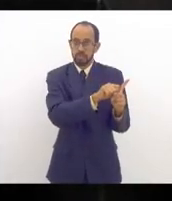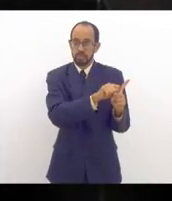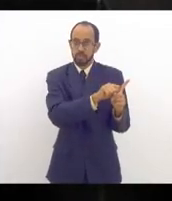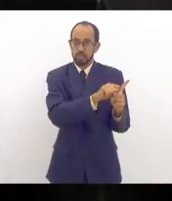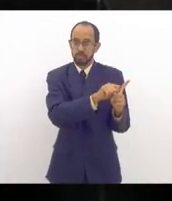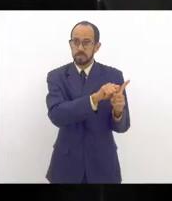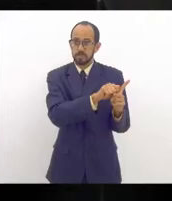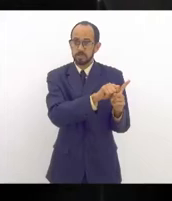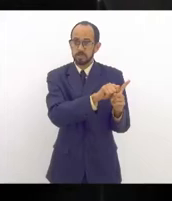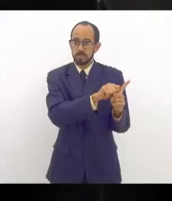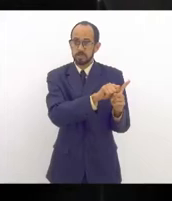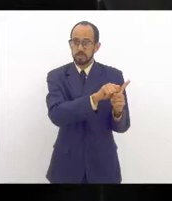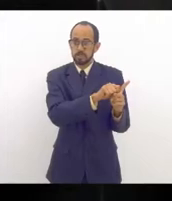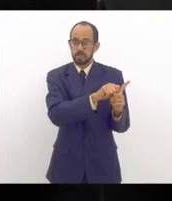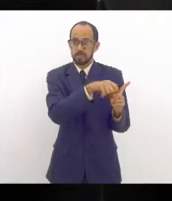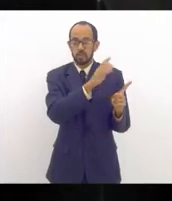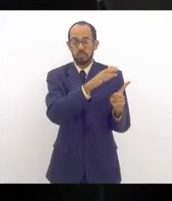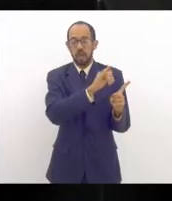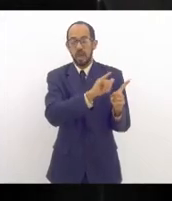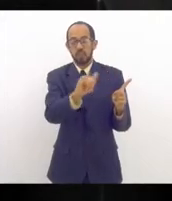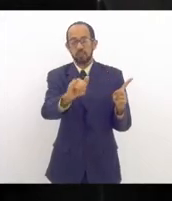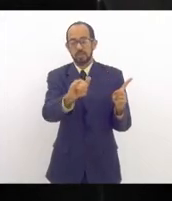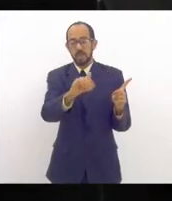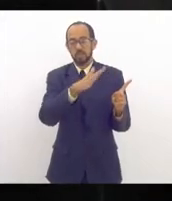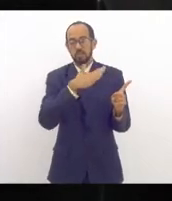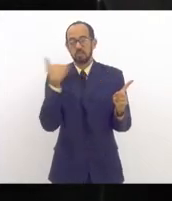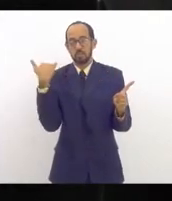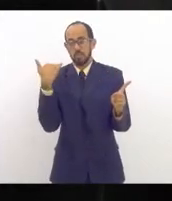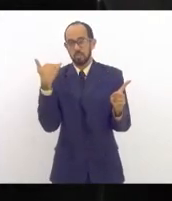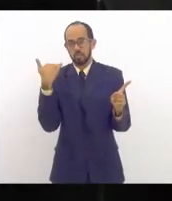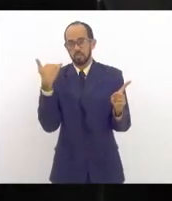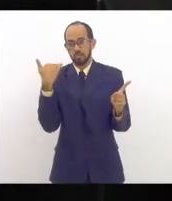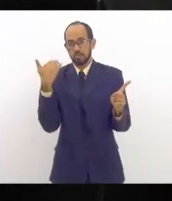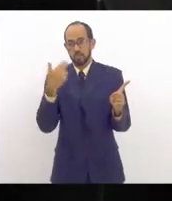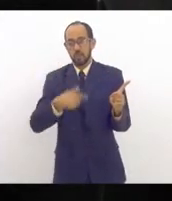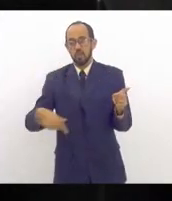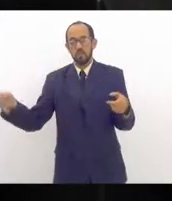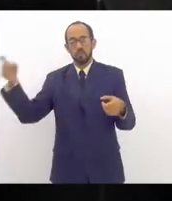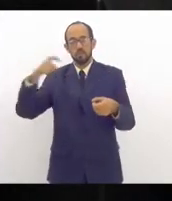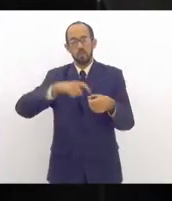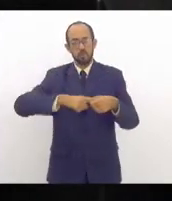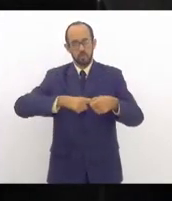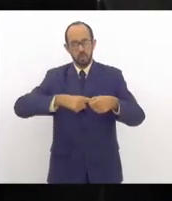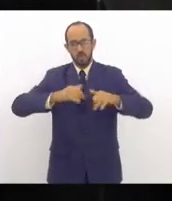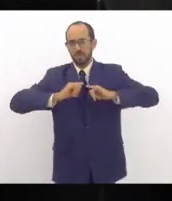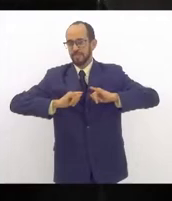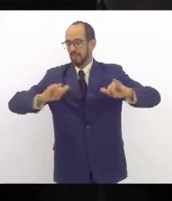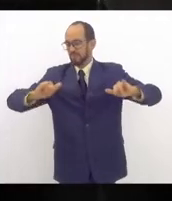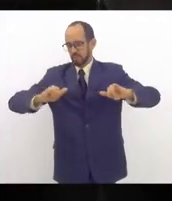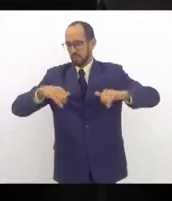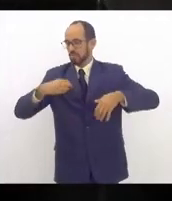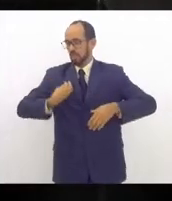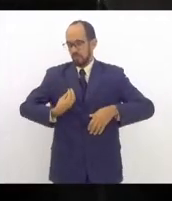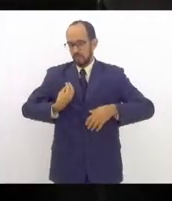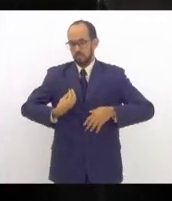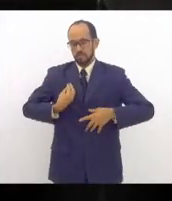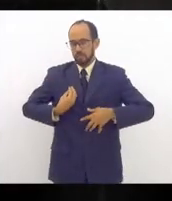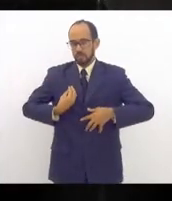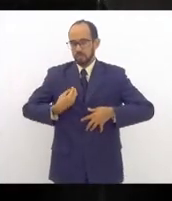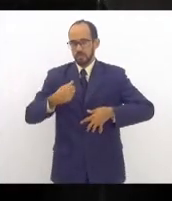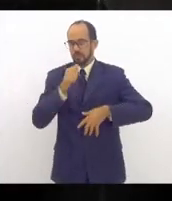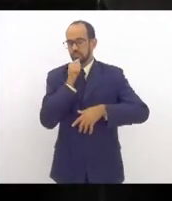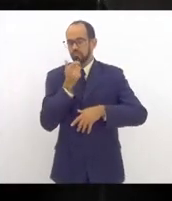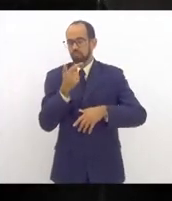foi dado como morto veio a público e mostrou que tava vivo que ainda não